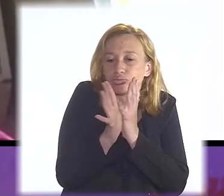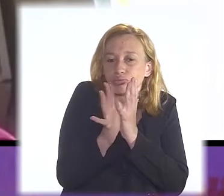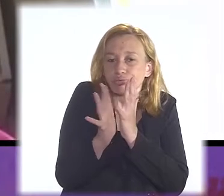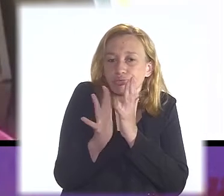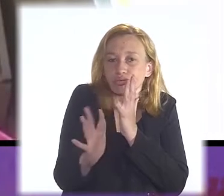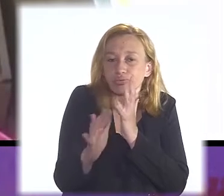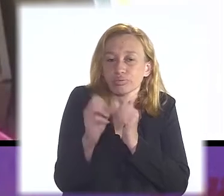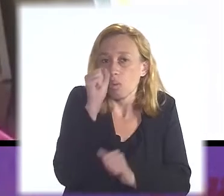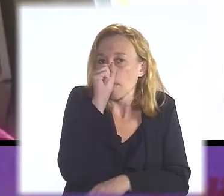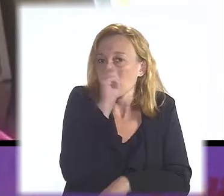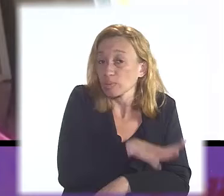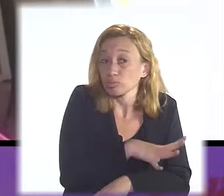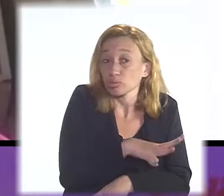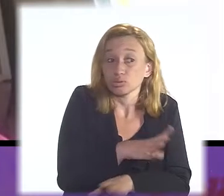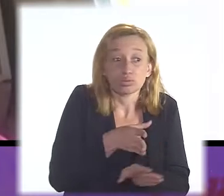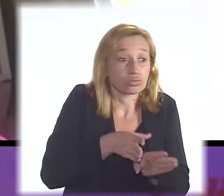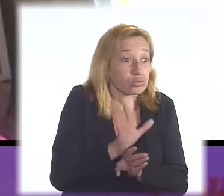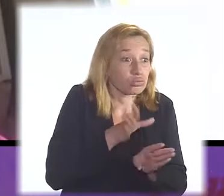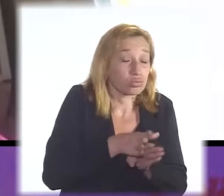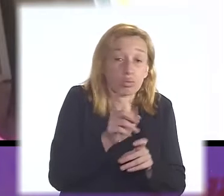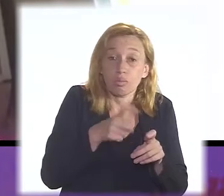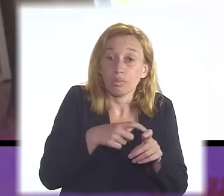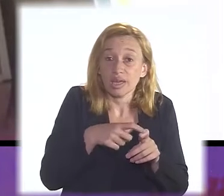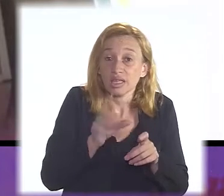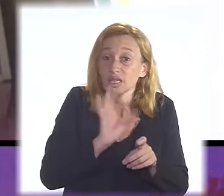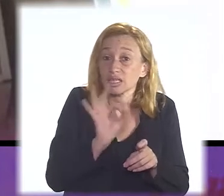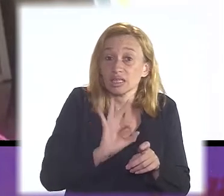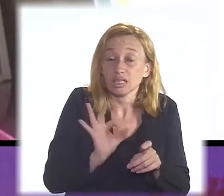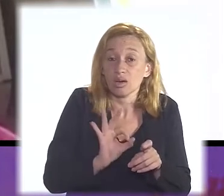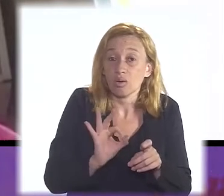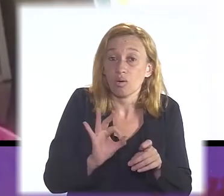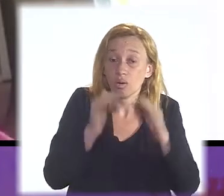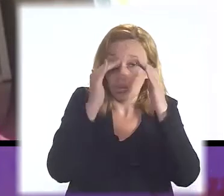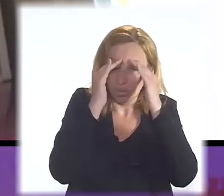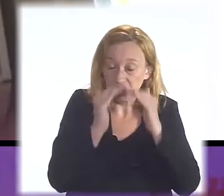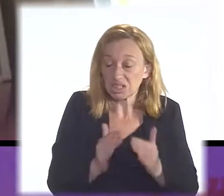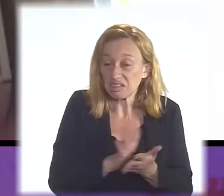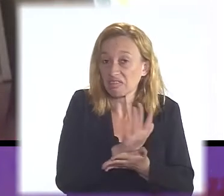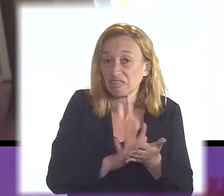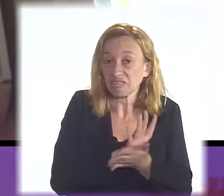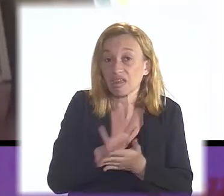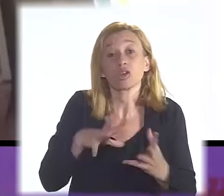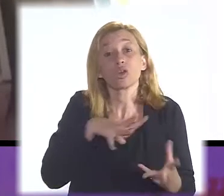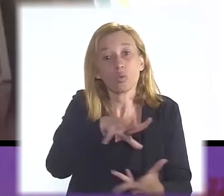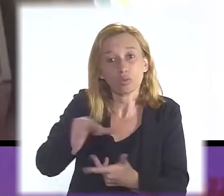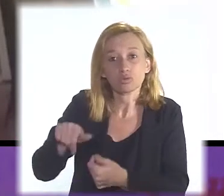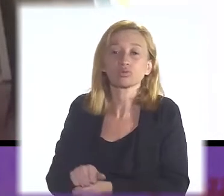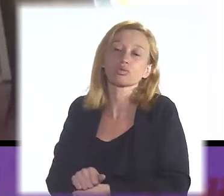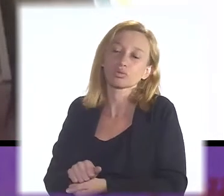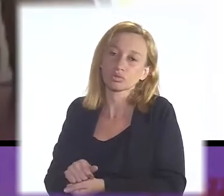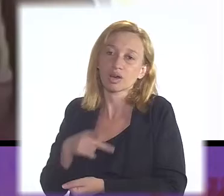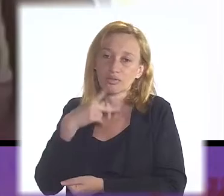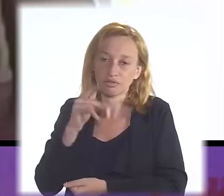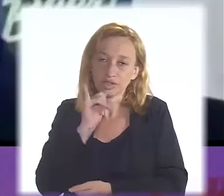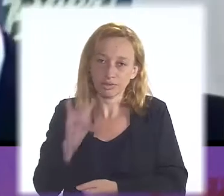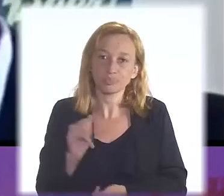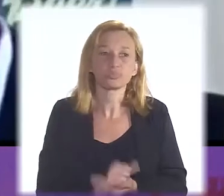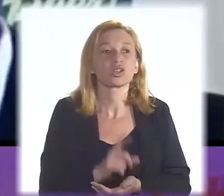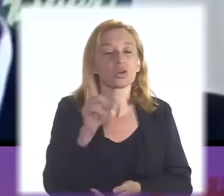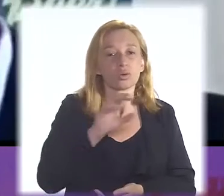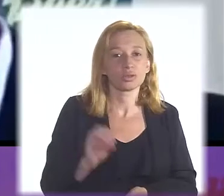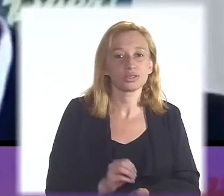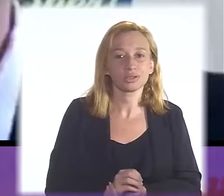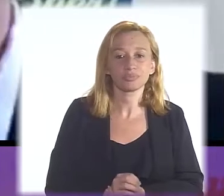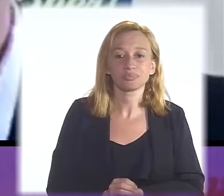absurdo, é um assinte às recomendações médicas que não são do Brasil, são do mundo inteiro. Luiz Ribeiro, o Departamento